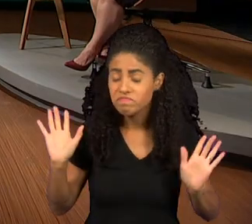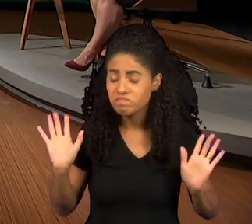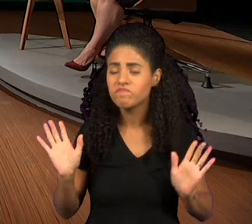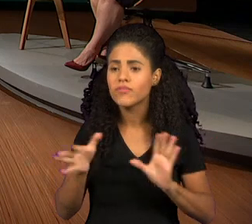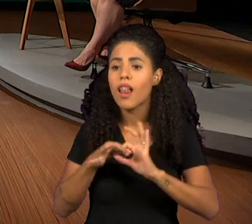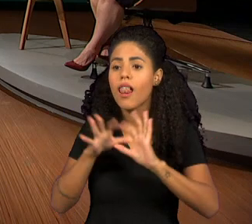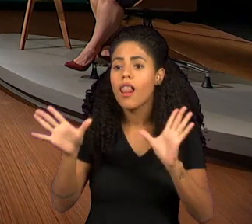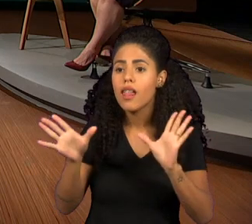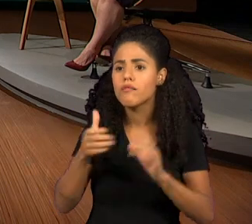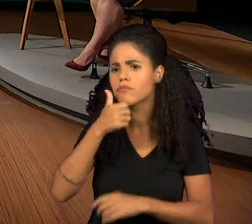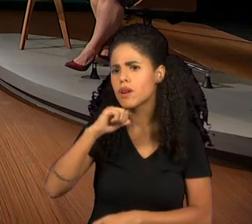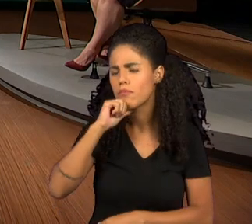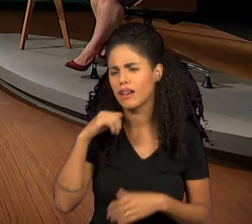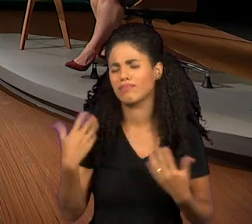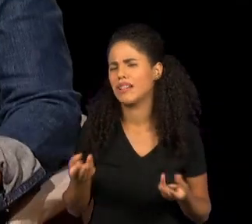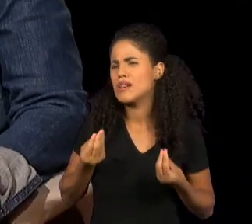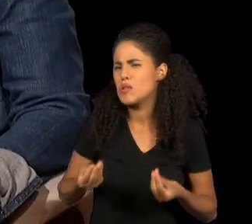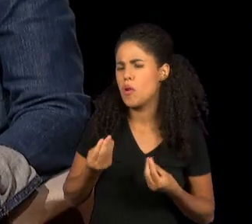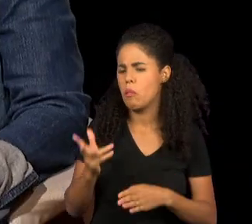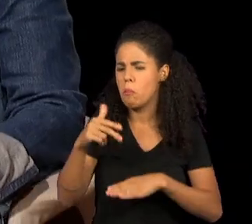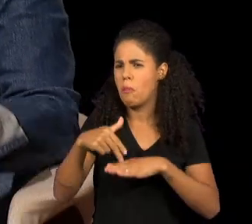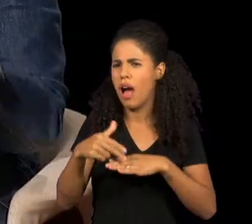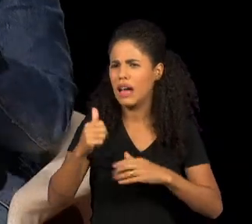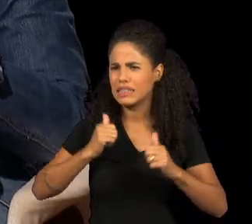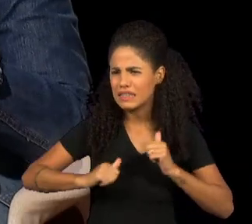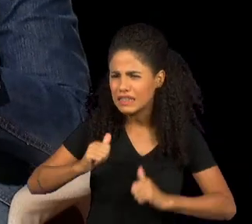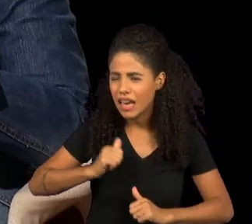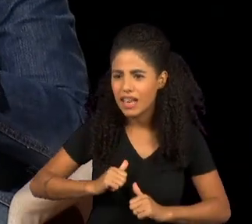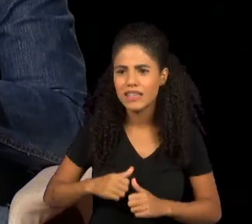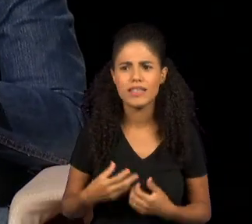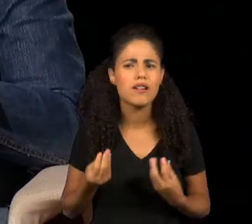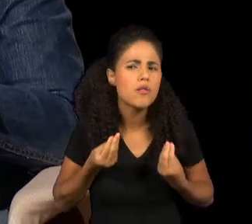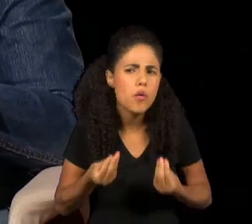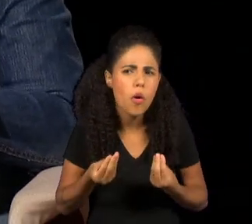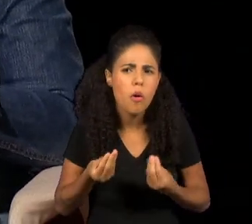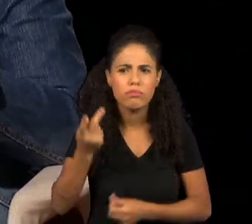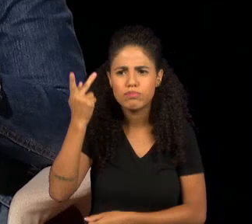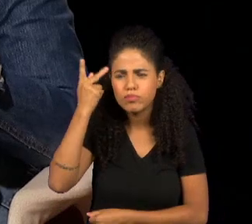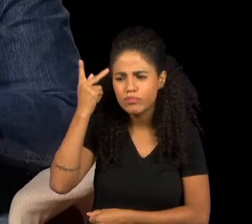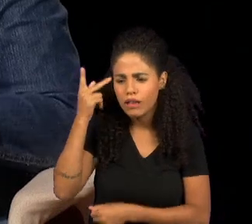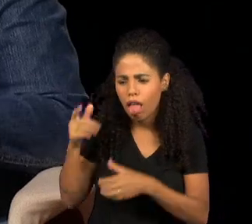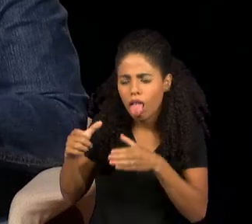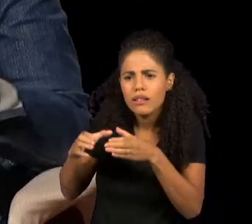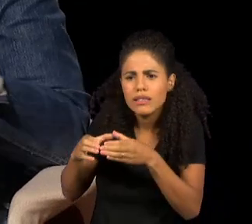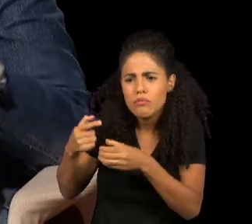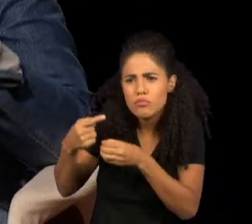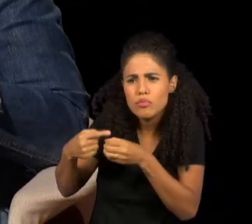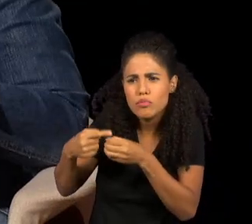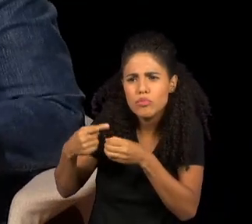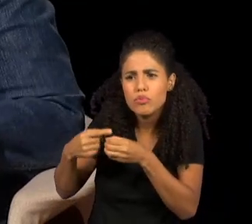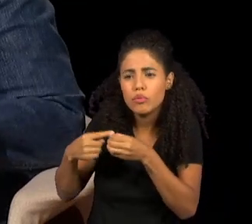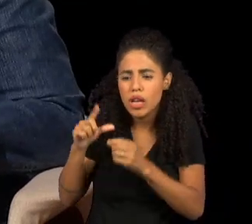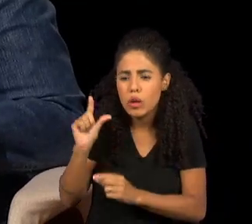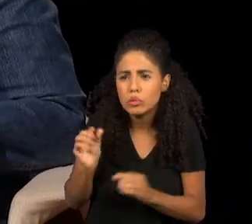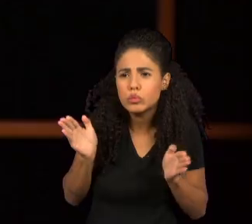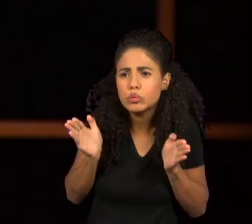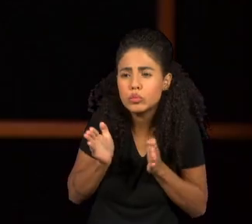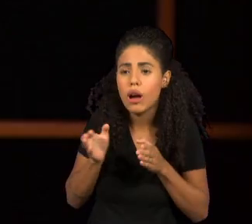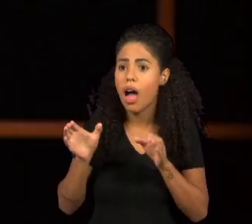minha mãe acreditavam também que eu poderia um dia sair de Mogi Guaçu, aquela cidade pequena, eu com poucos